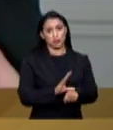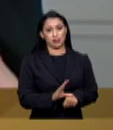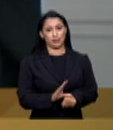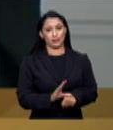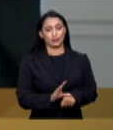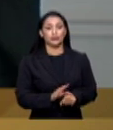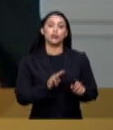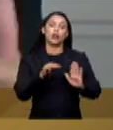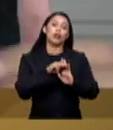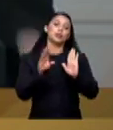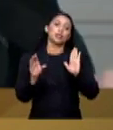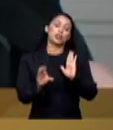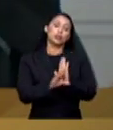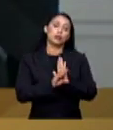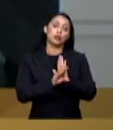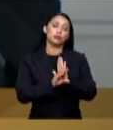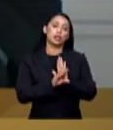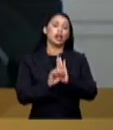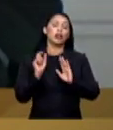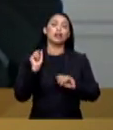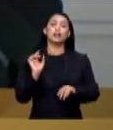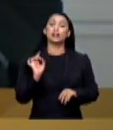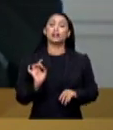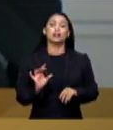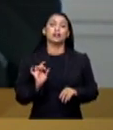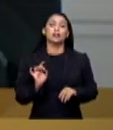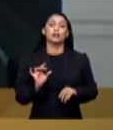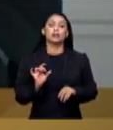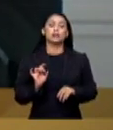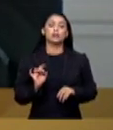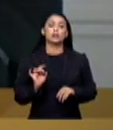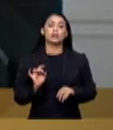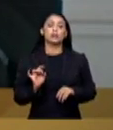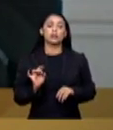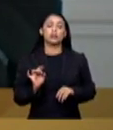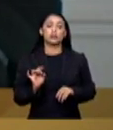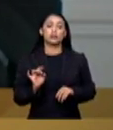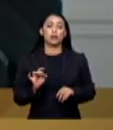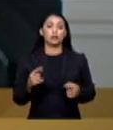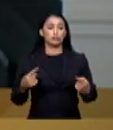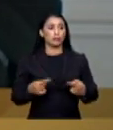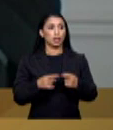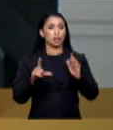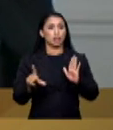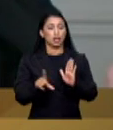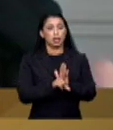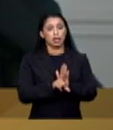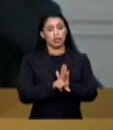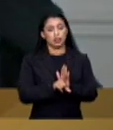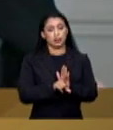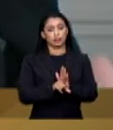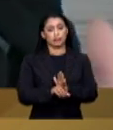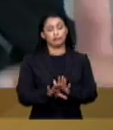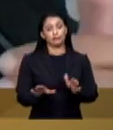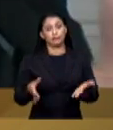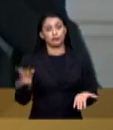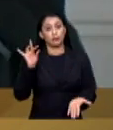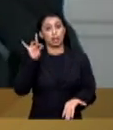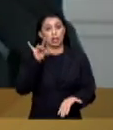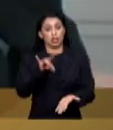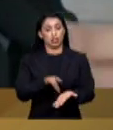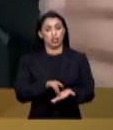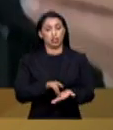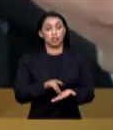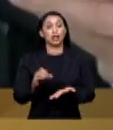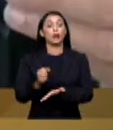a cautelaridade estaria tão somente na previsão da legislação processual. Reitero, a minha